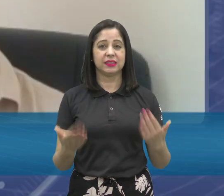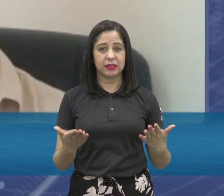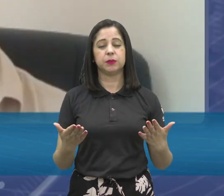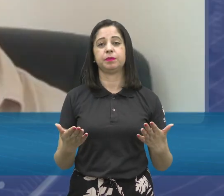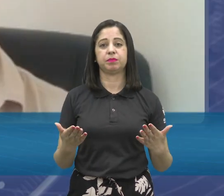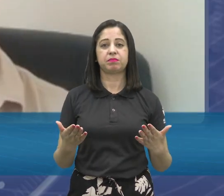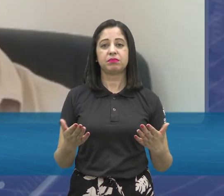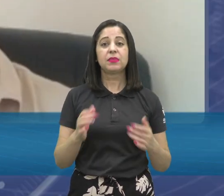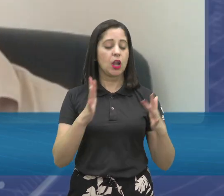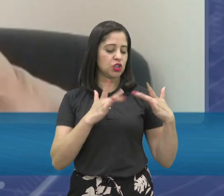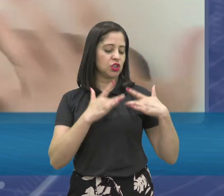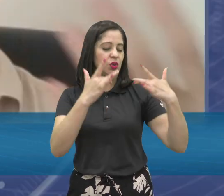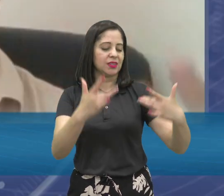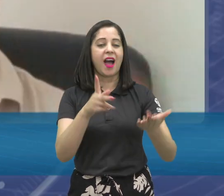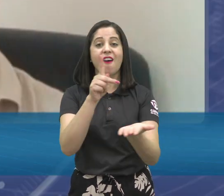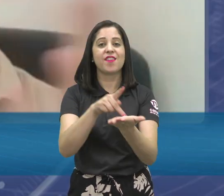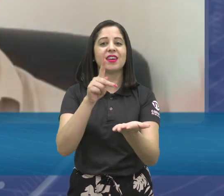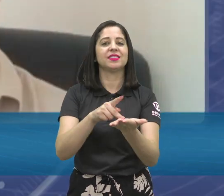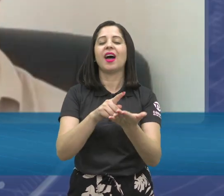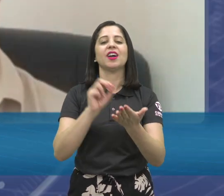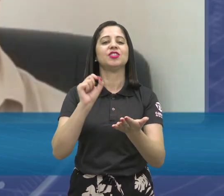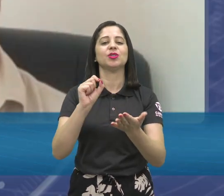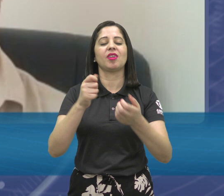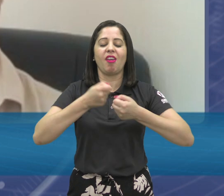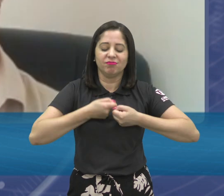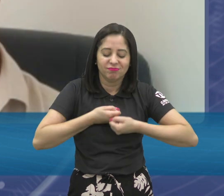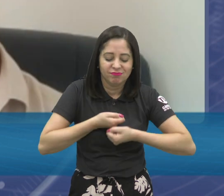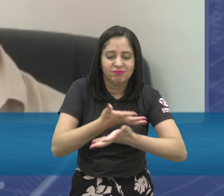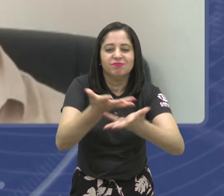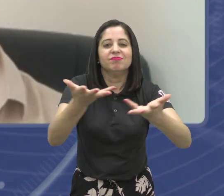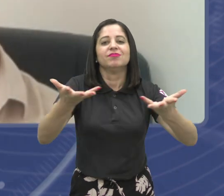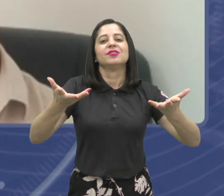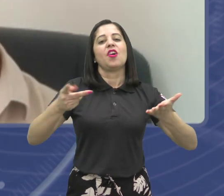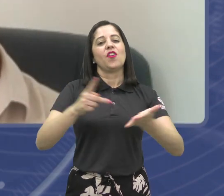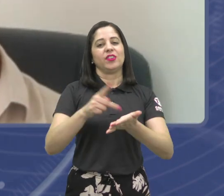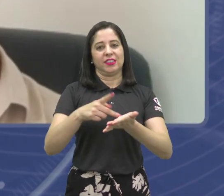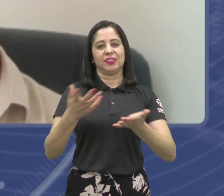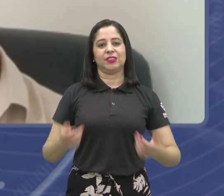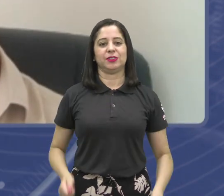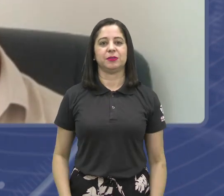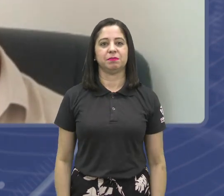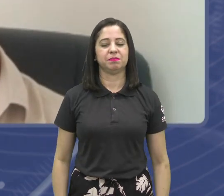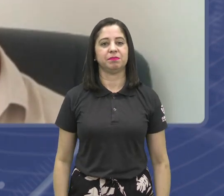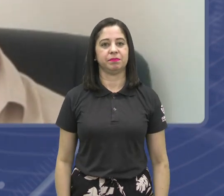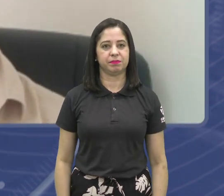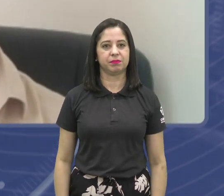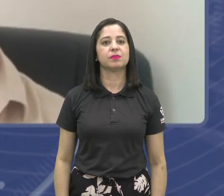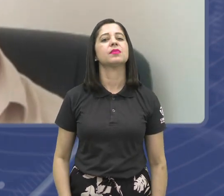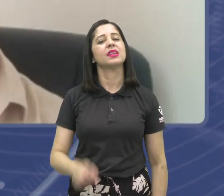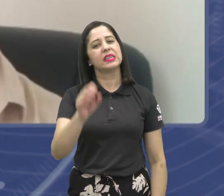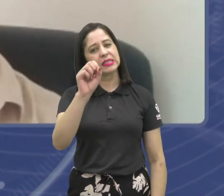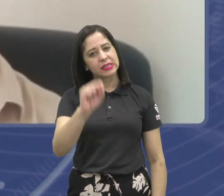de solidariedade, a gente expande essa noção de ego, e esse ego se expande mais. Então, né, se permitir se